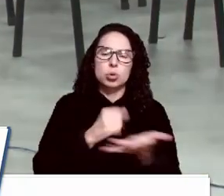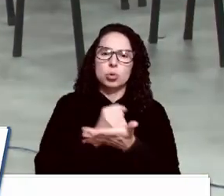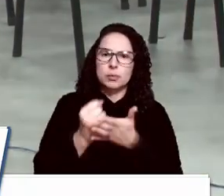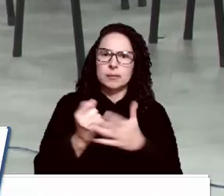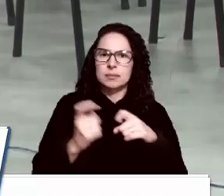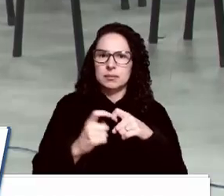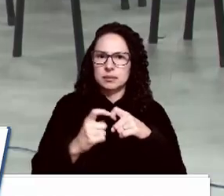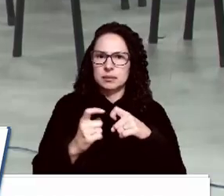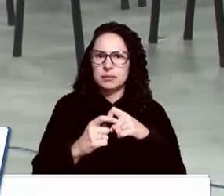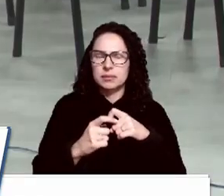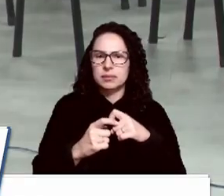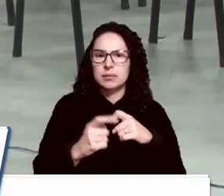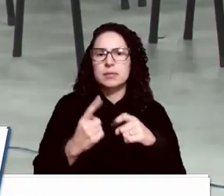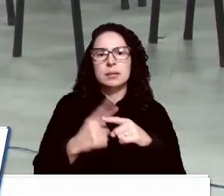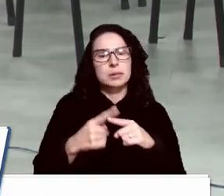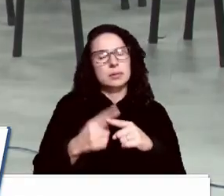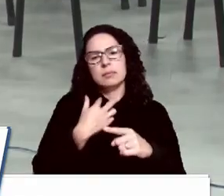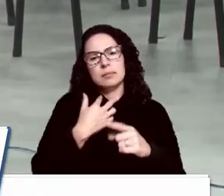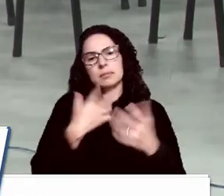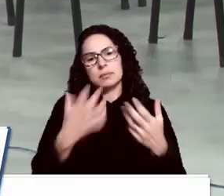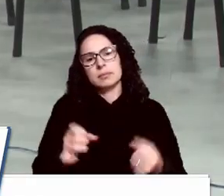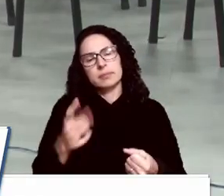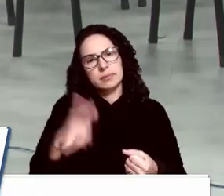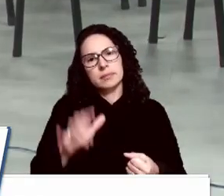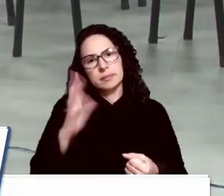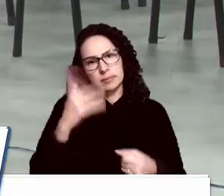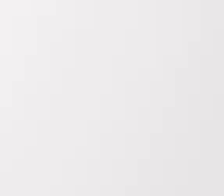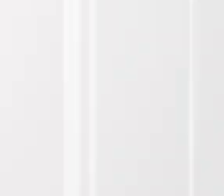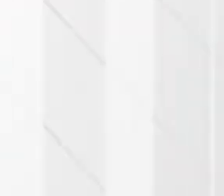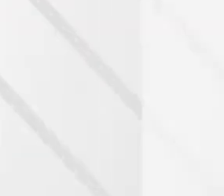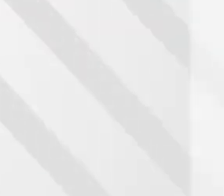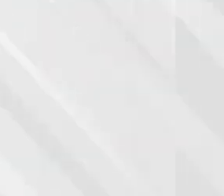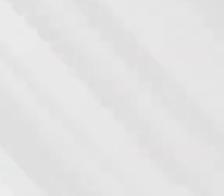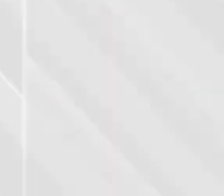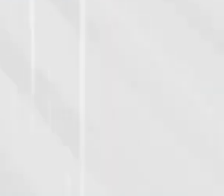médicas, porque não pode acontecer mais isso aqui na nossa cidade. Obrigado, presidente.